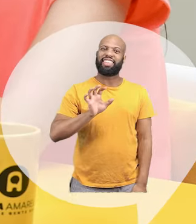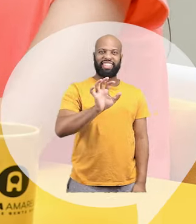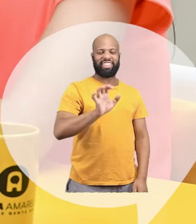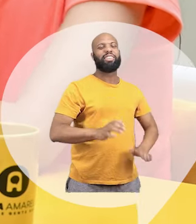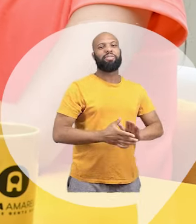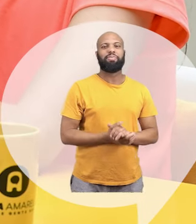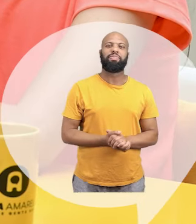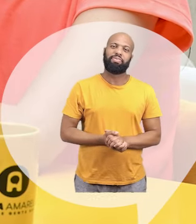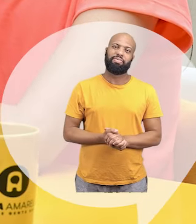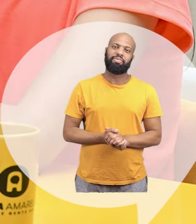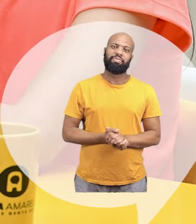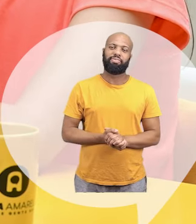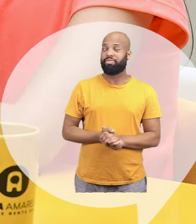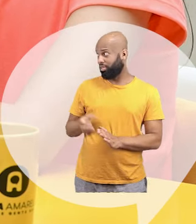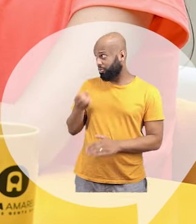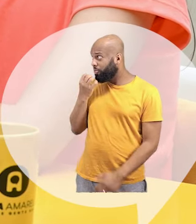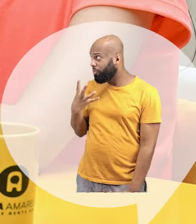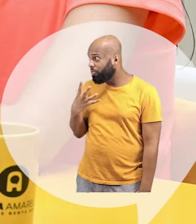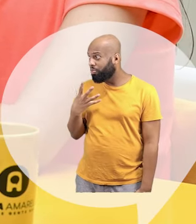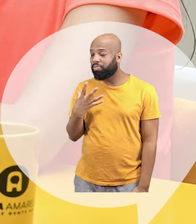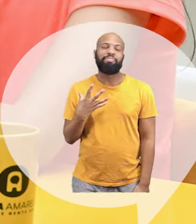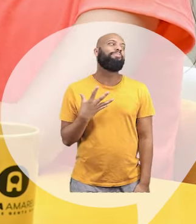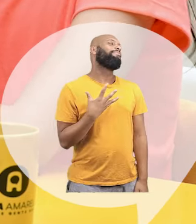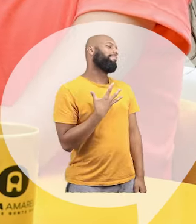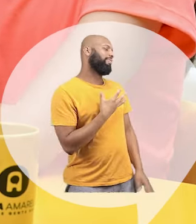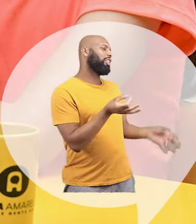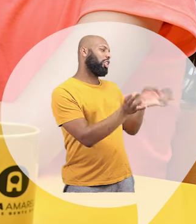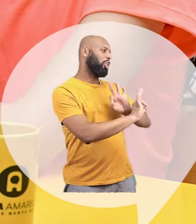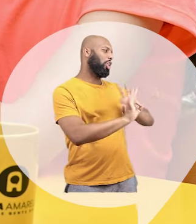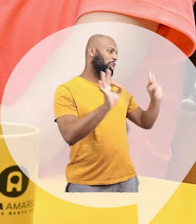é isso aí então